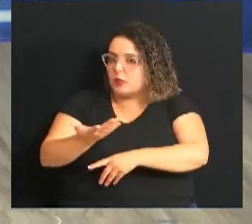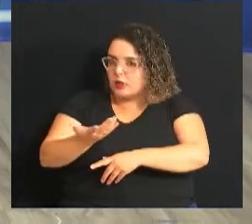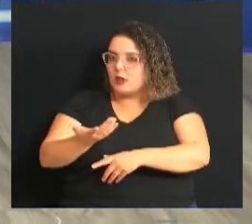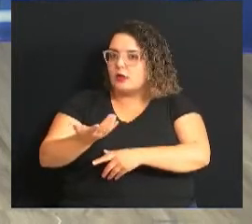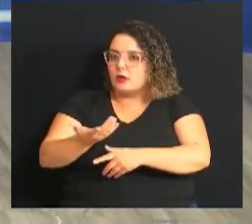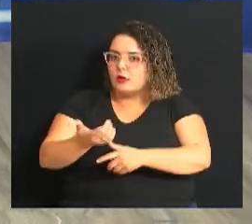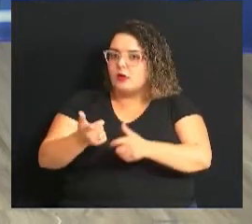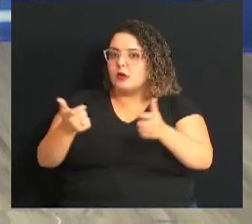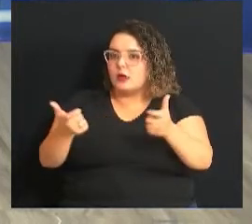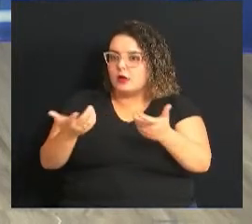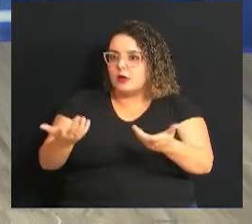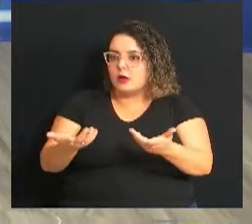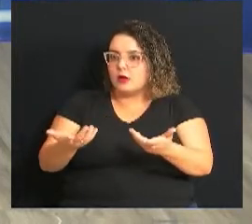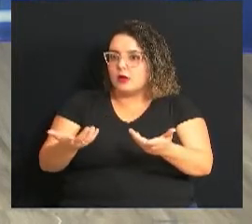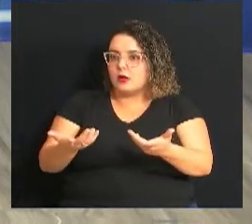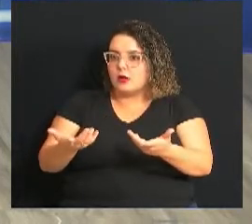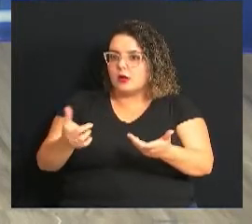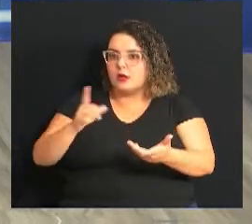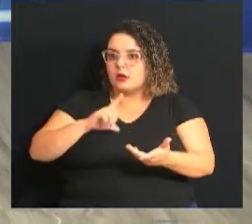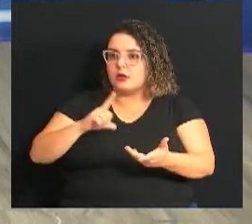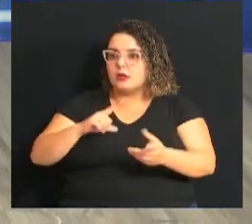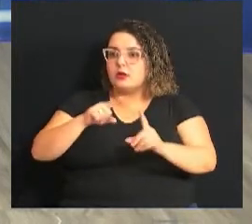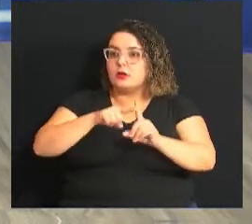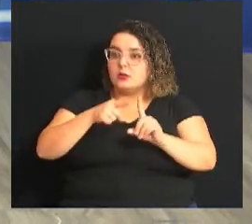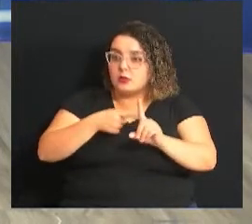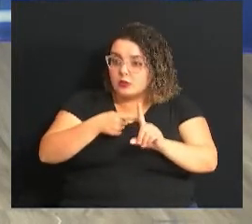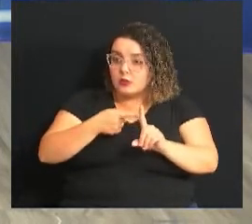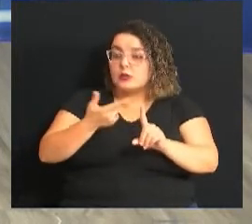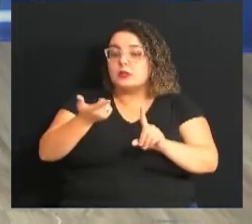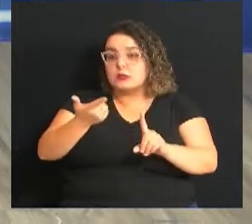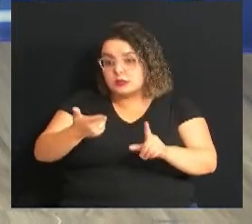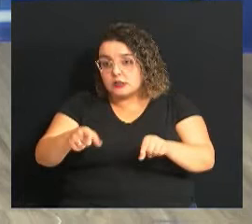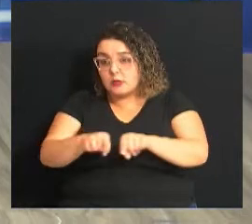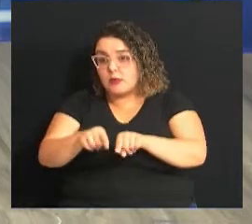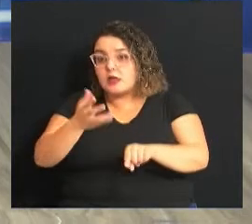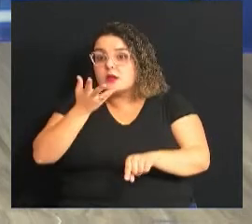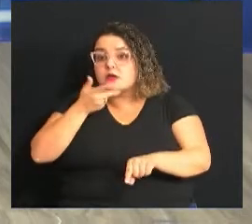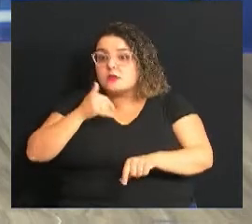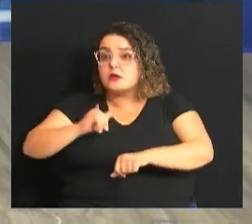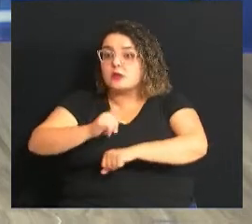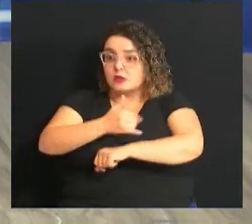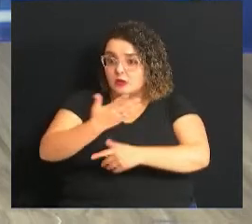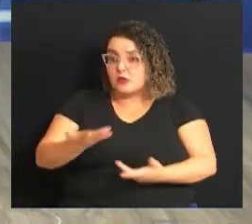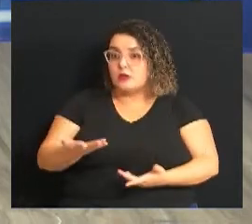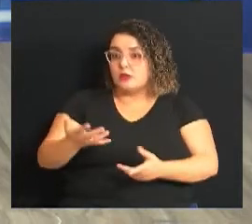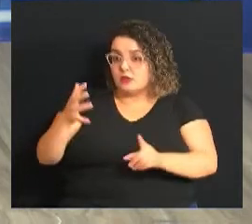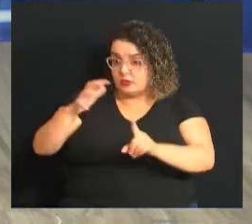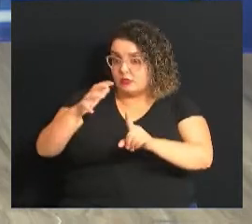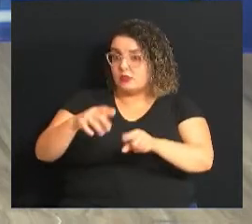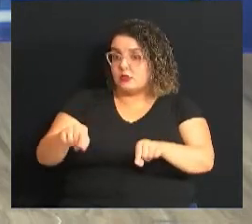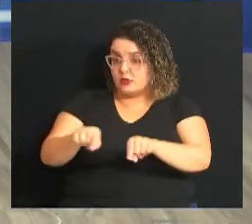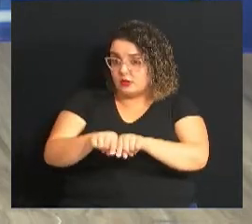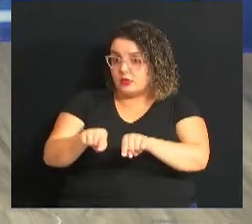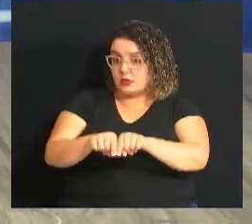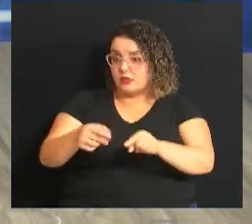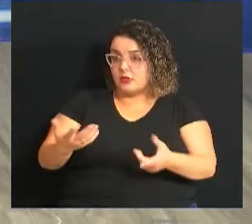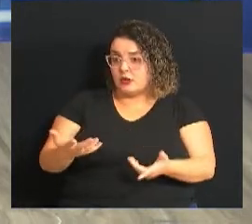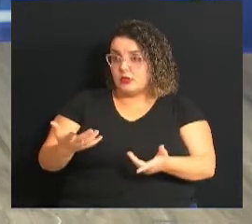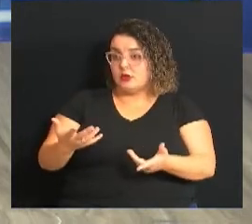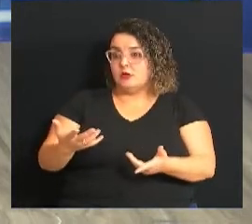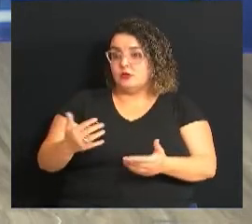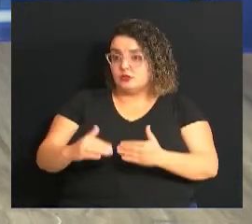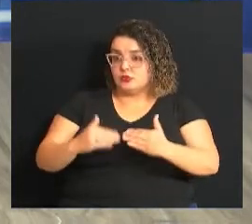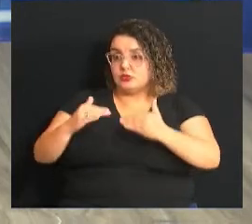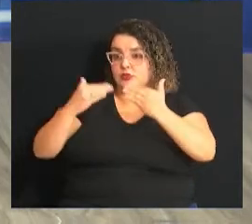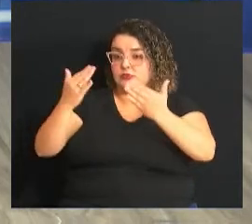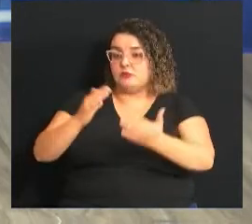muito alto, acaba gestando crianças também com sobrepeso que acaba influenciando no seu